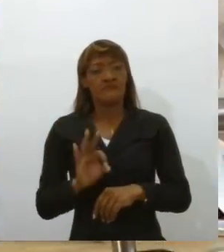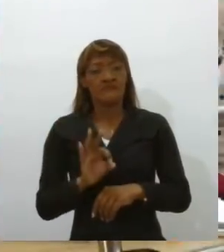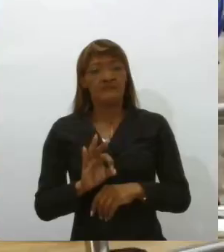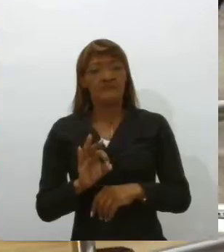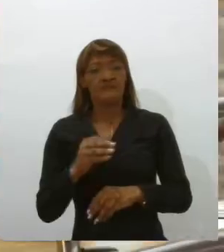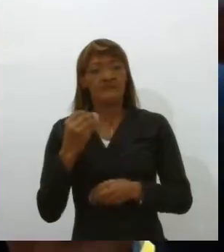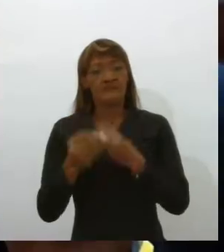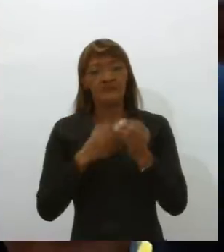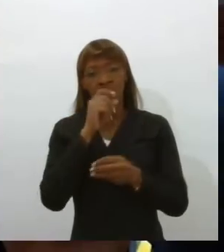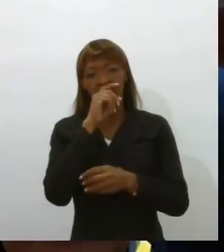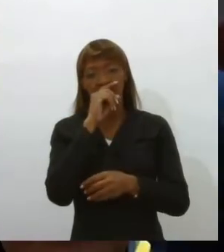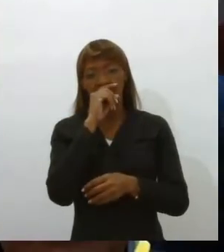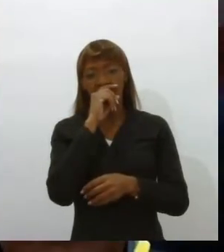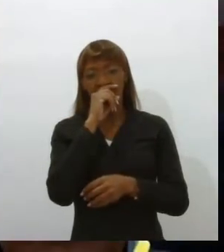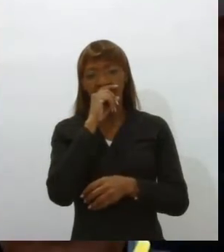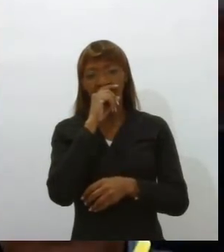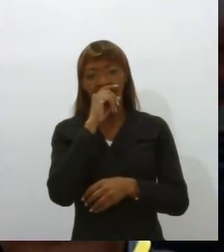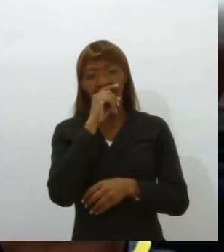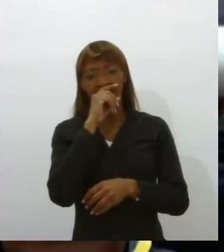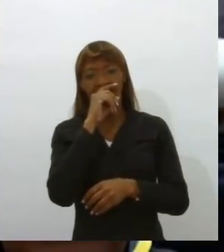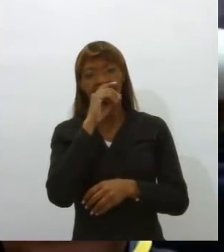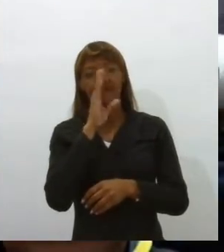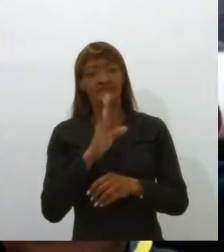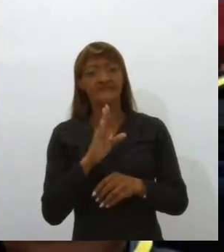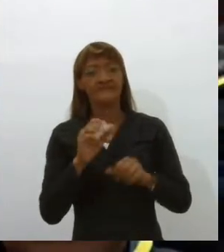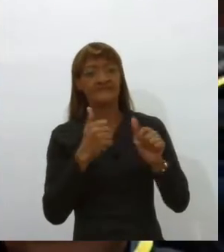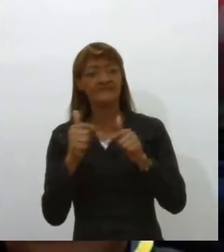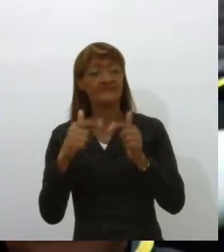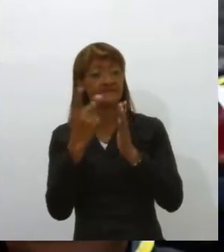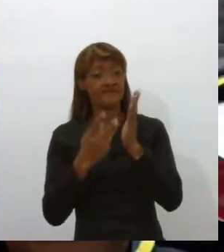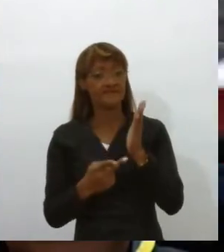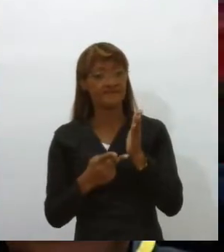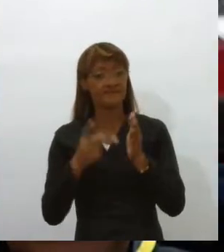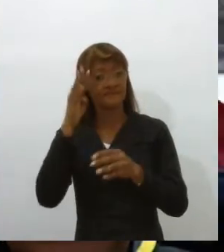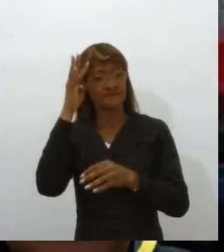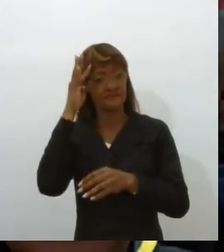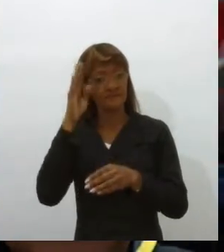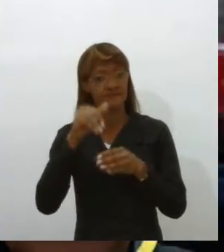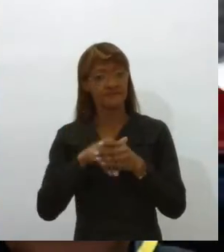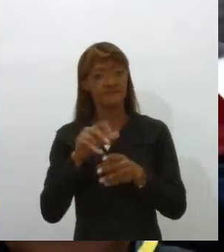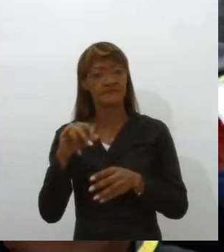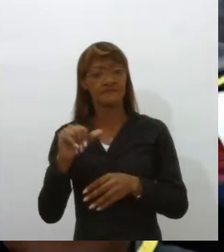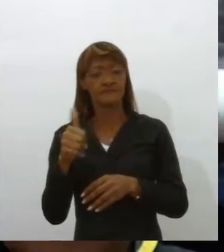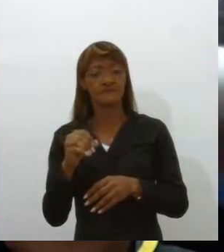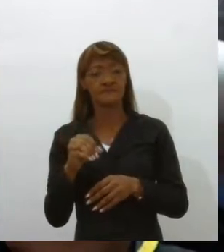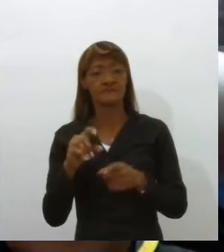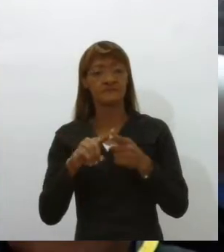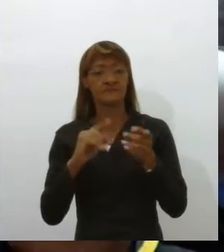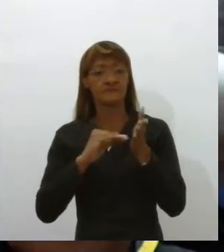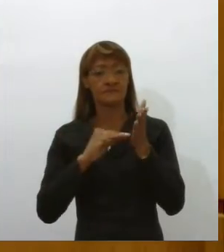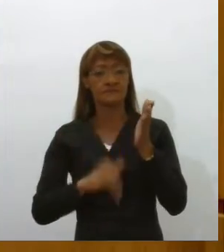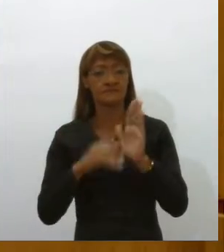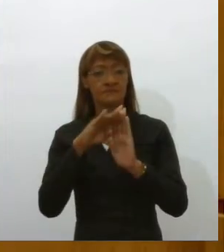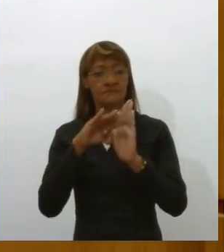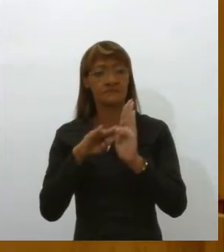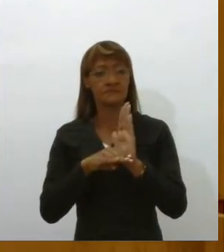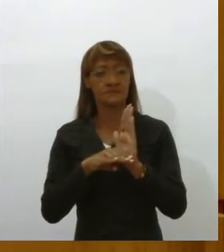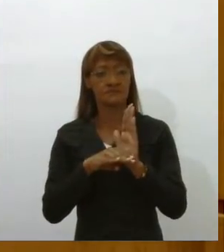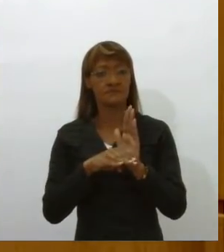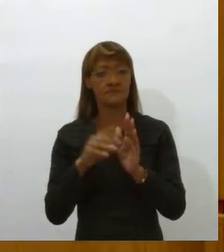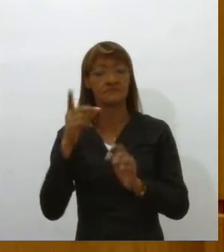fiscais tributários. O projeto seria votado nesta quarta-feira, dia 10, mas foi retirado de pauta. O deputado, que faz parte da